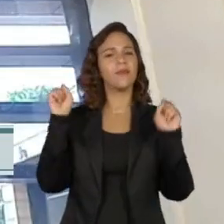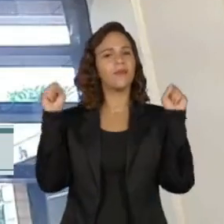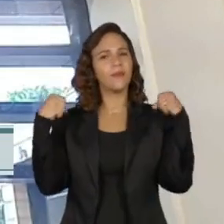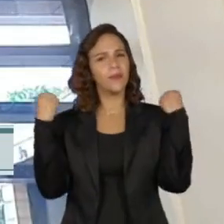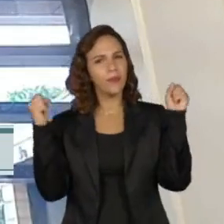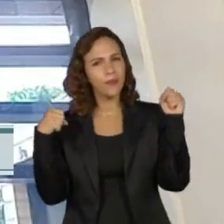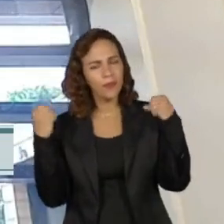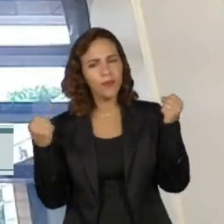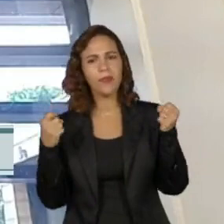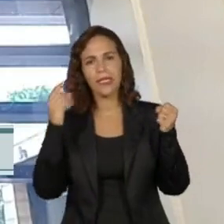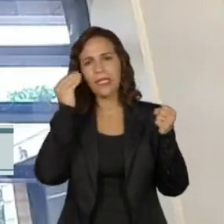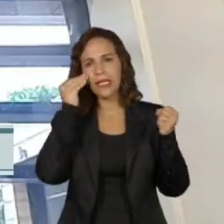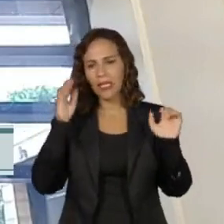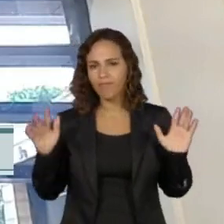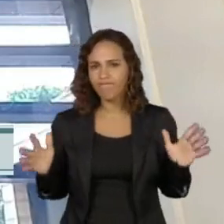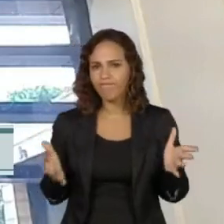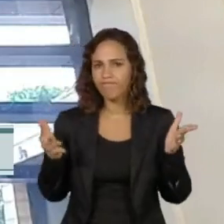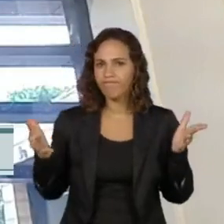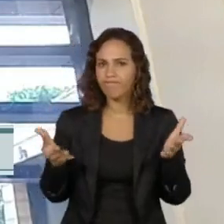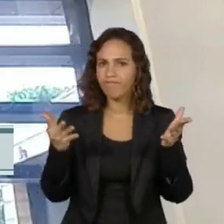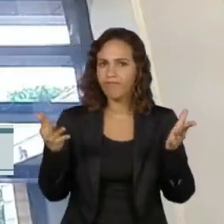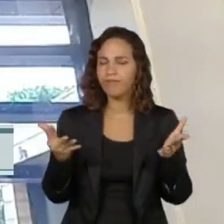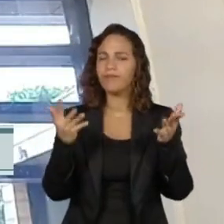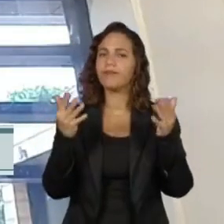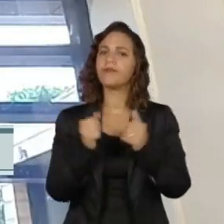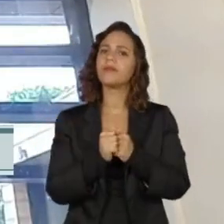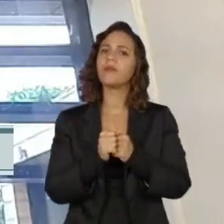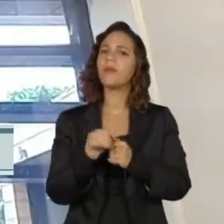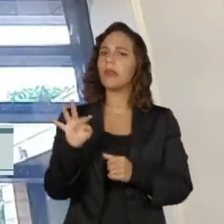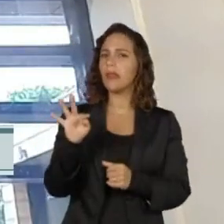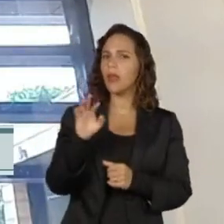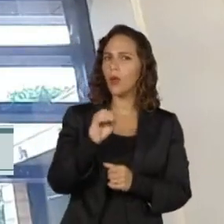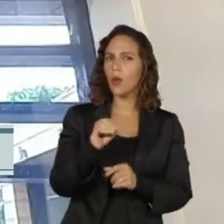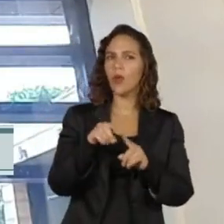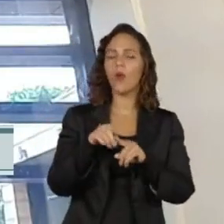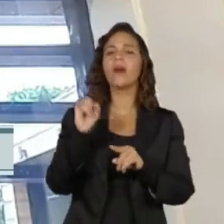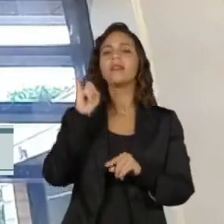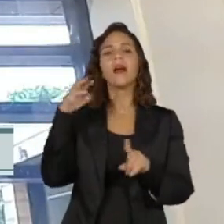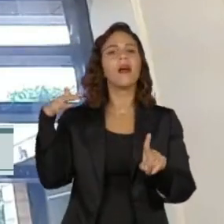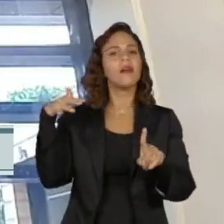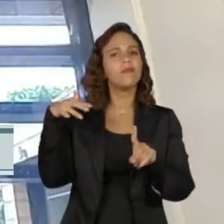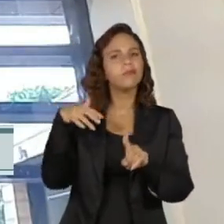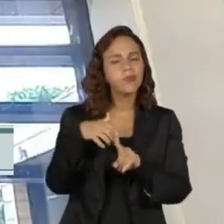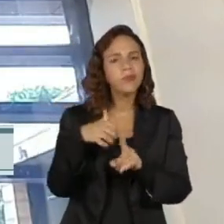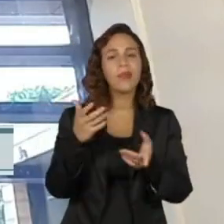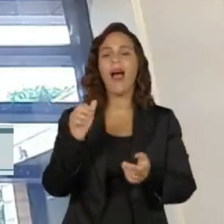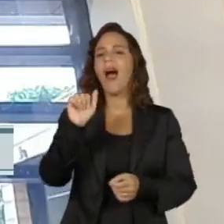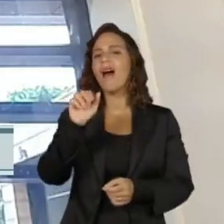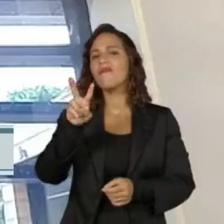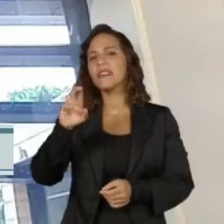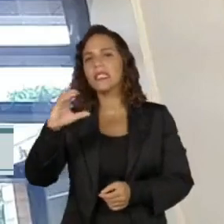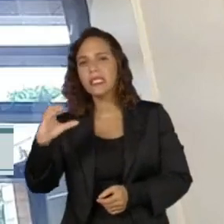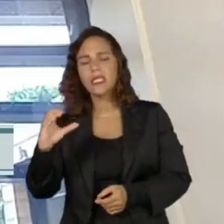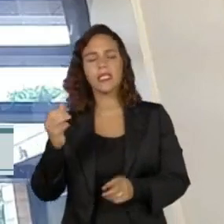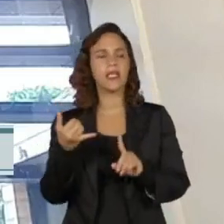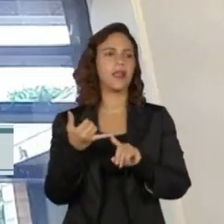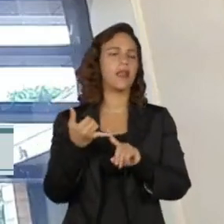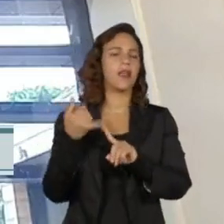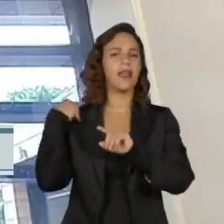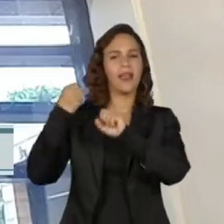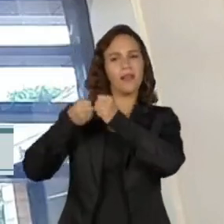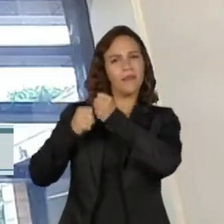atuação da terapia ocupacional, ela é voltada com pacientes pós-acidente vascular cerebral, pós-lesão